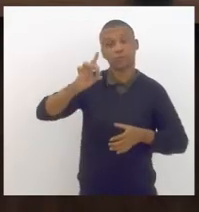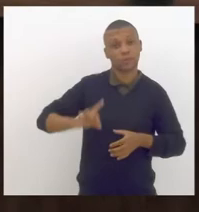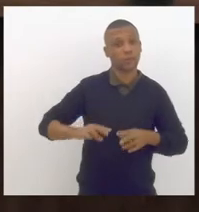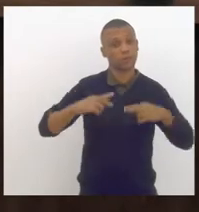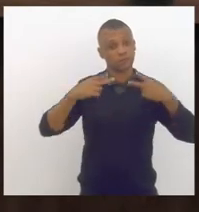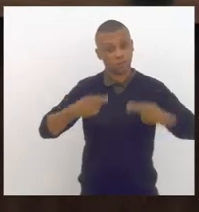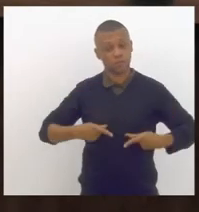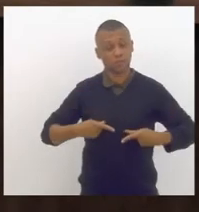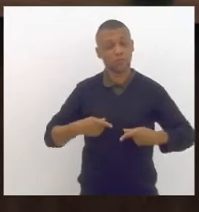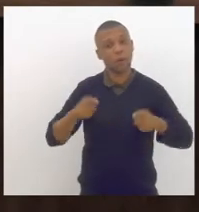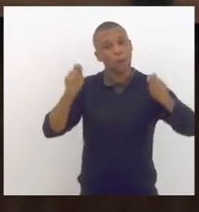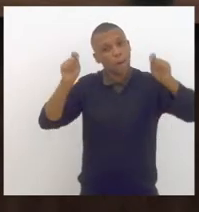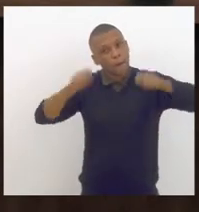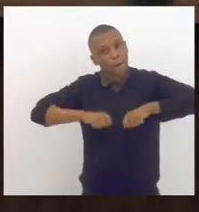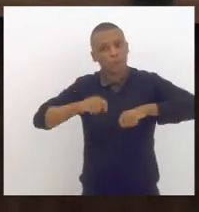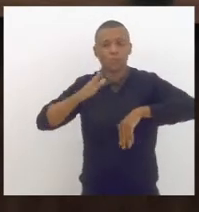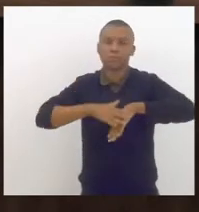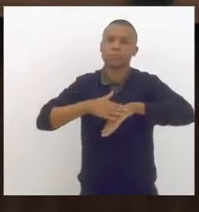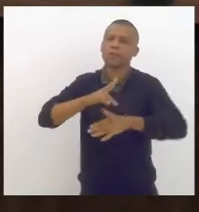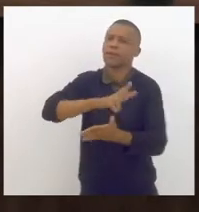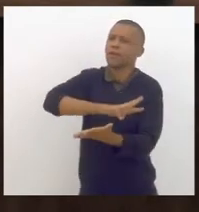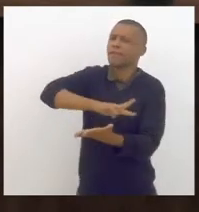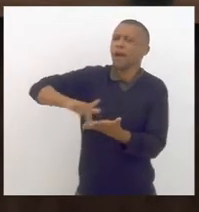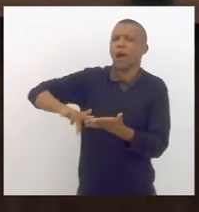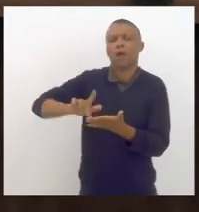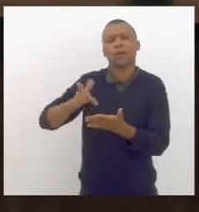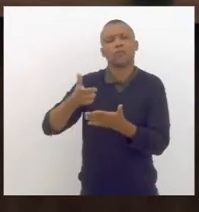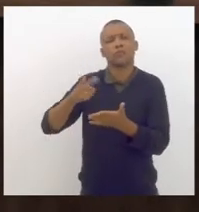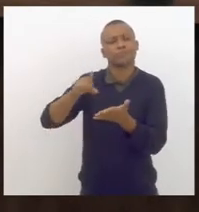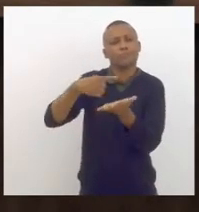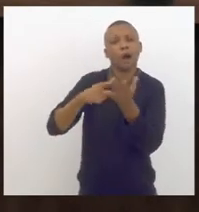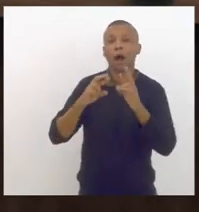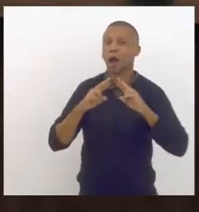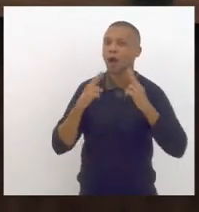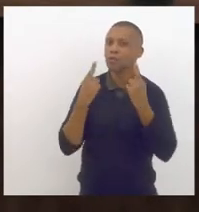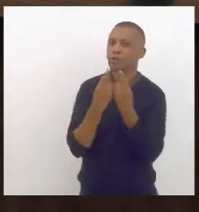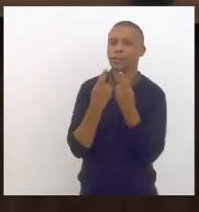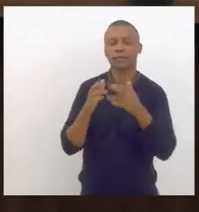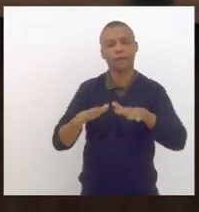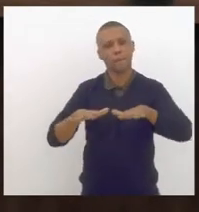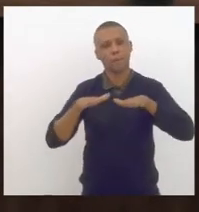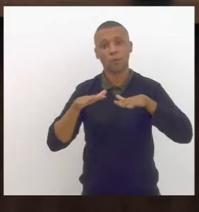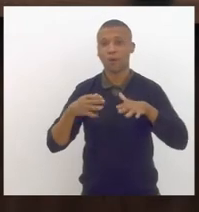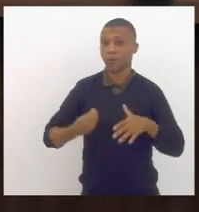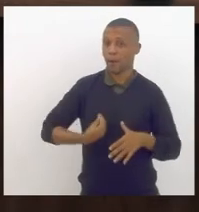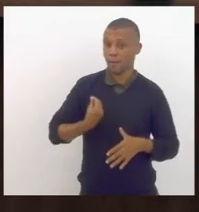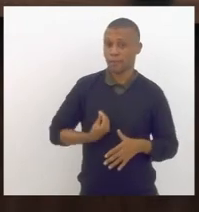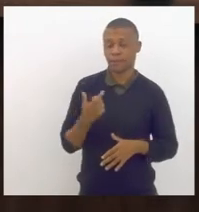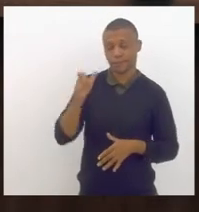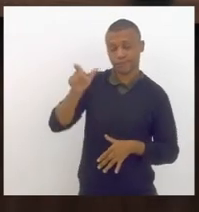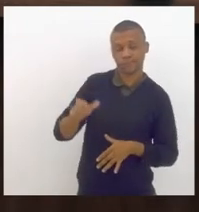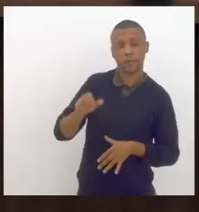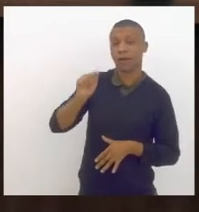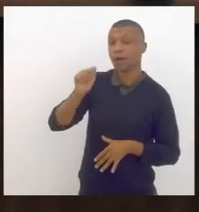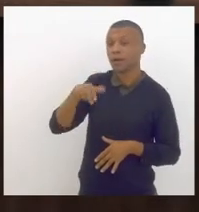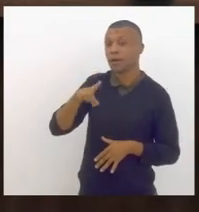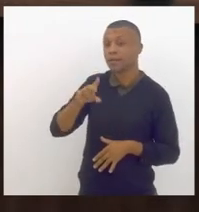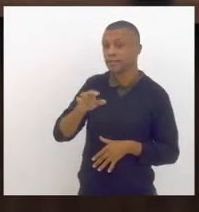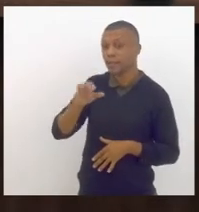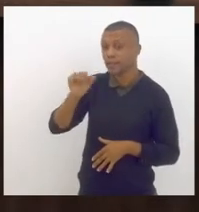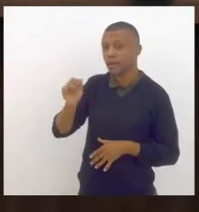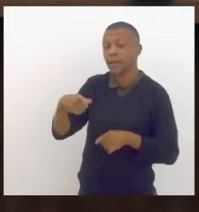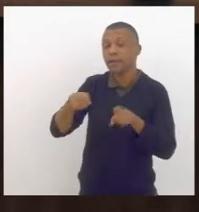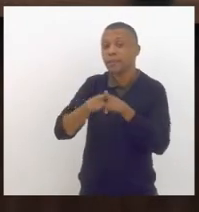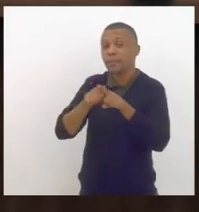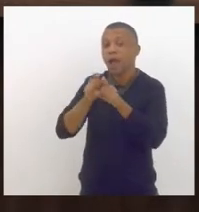pude fazer diversas audiências públicas com a presença da doutora Andréa, mas não só isso, acompanhar o